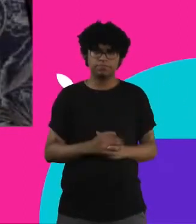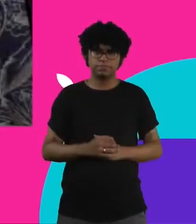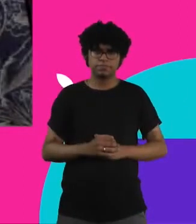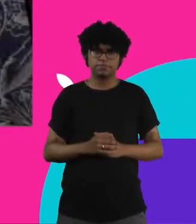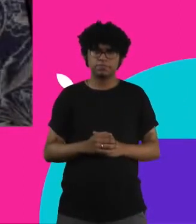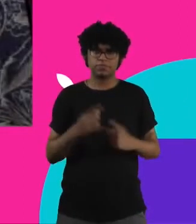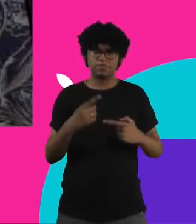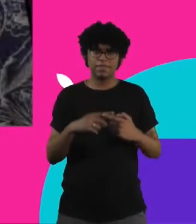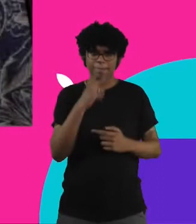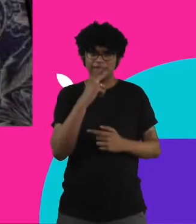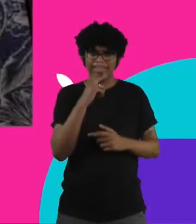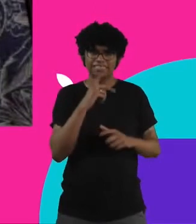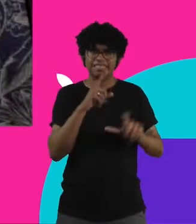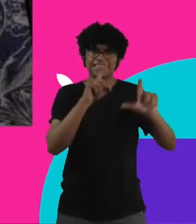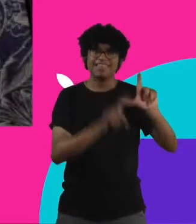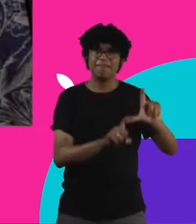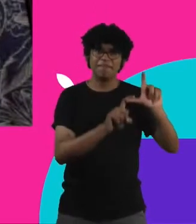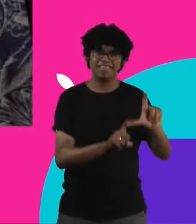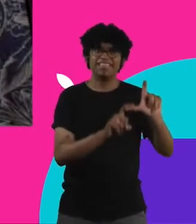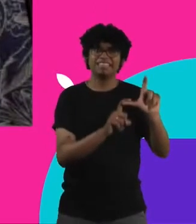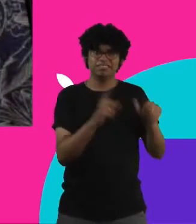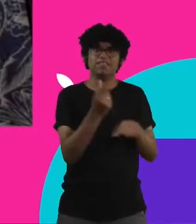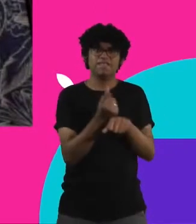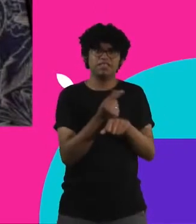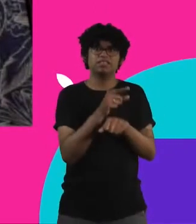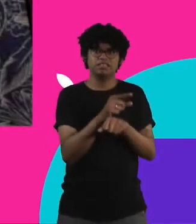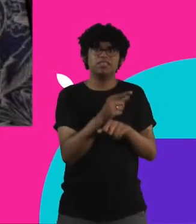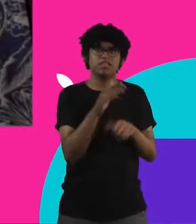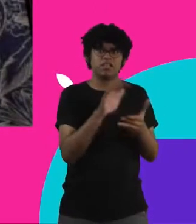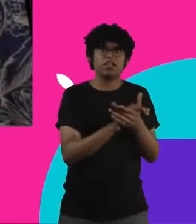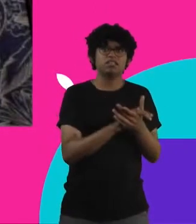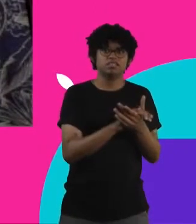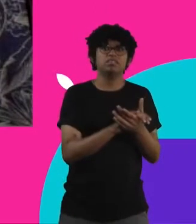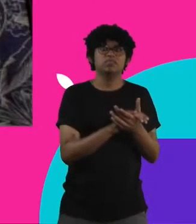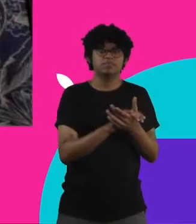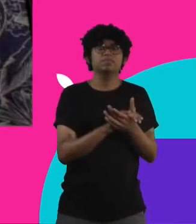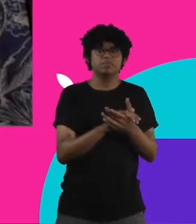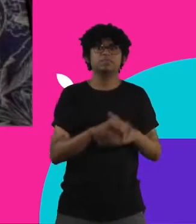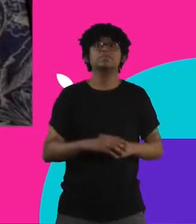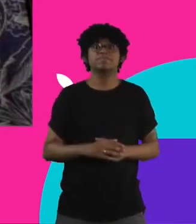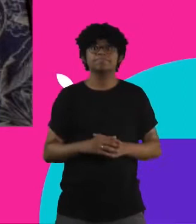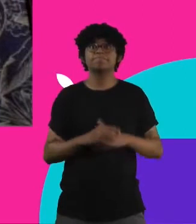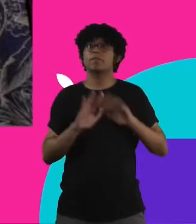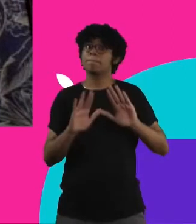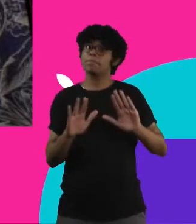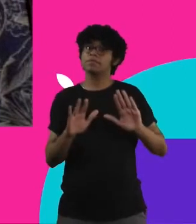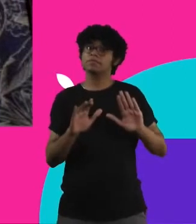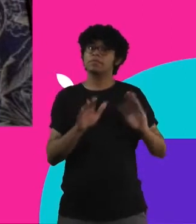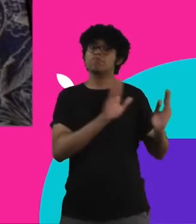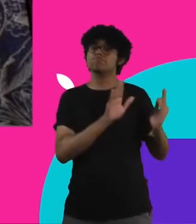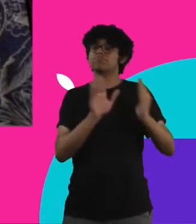dos seus parceiros por conta da dependência financeira e financeira. Mas trazendo um pouquinho para